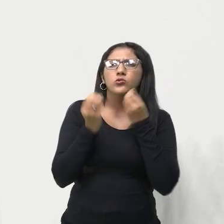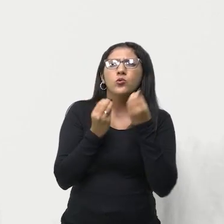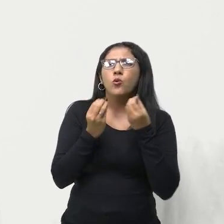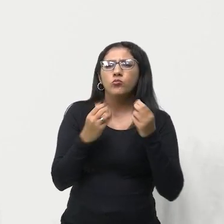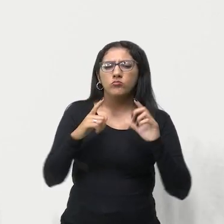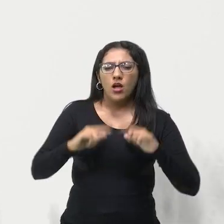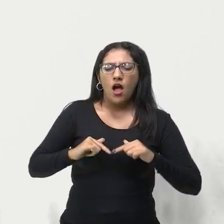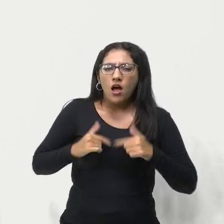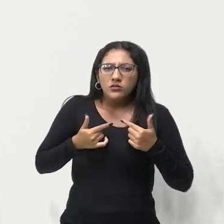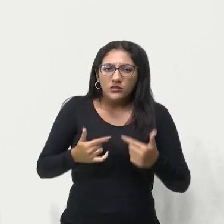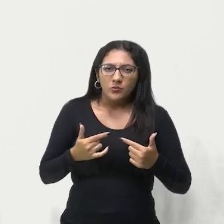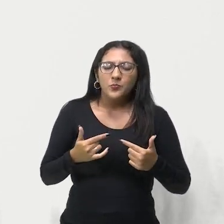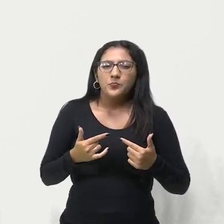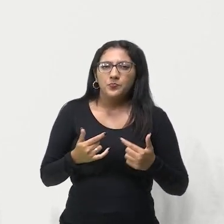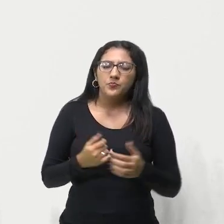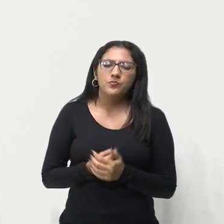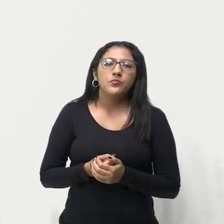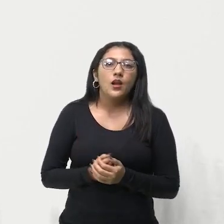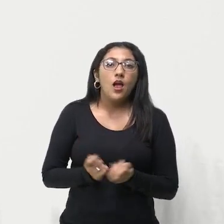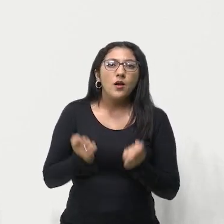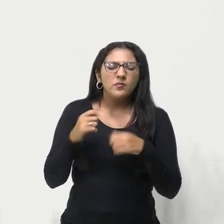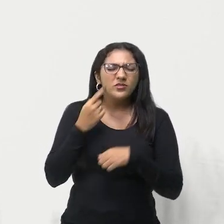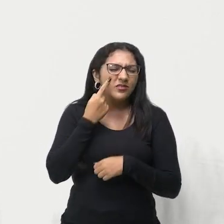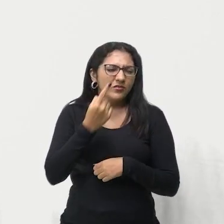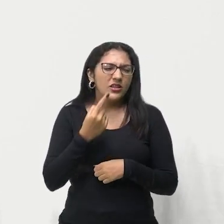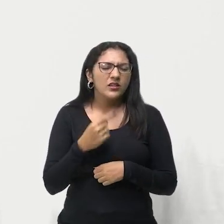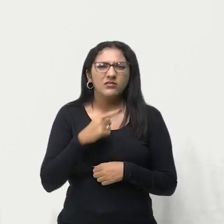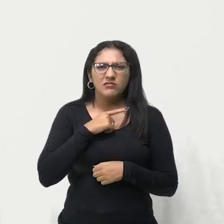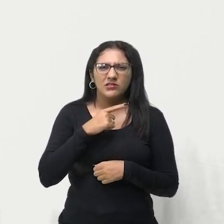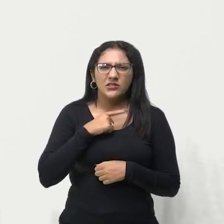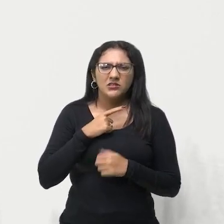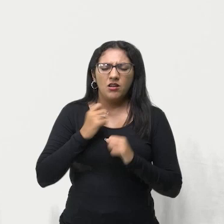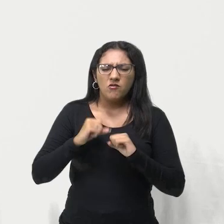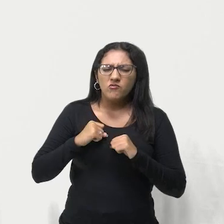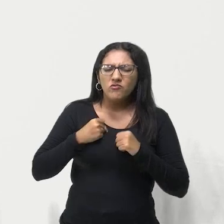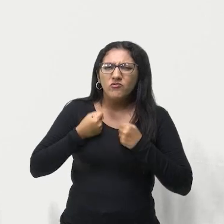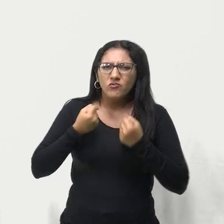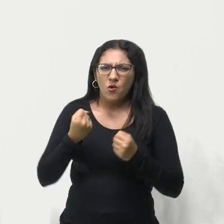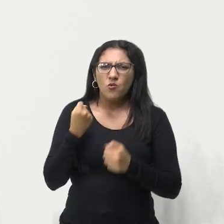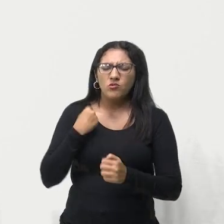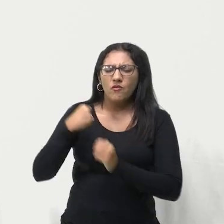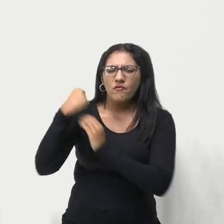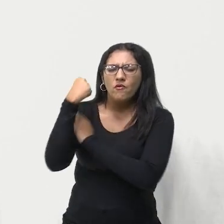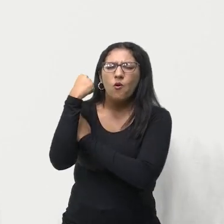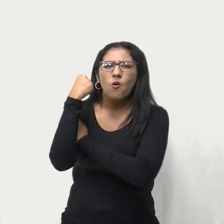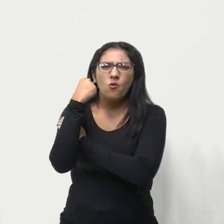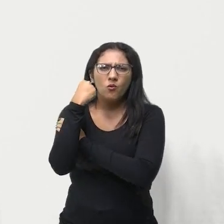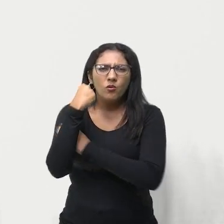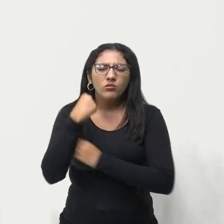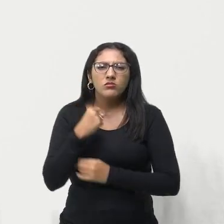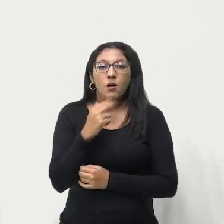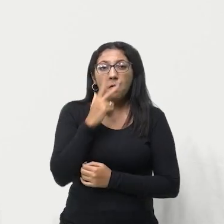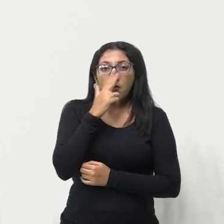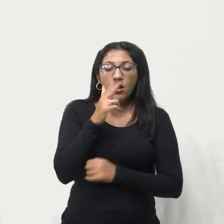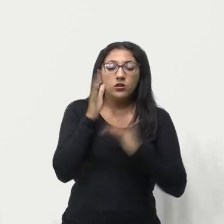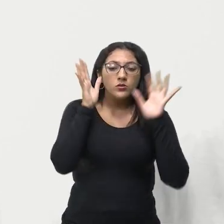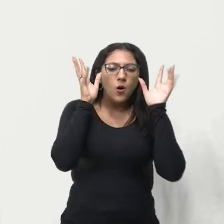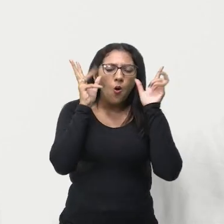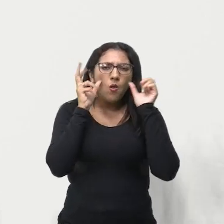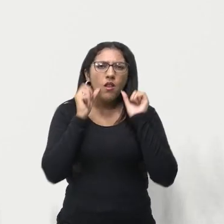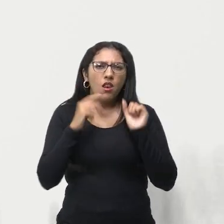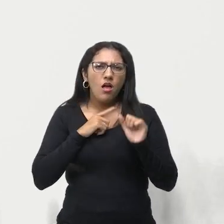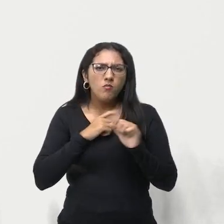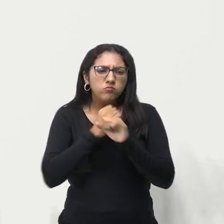ação. Aí aqui a gente poderia até ir além, ela é feroz, ela é forte, né? Tudo como uma leoa que vai proteger